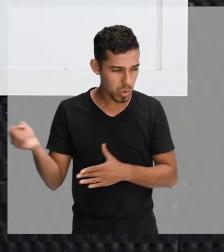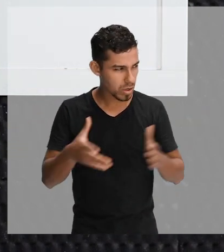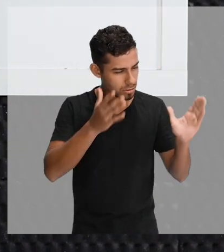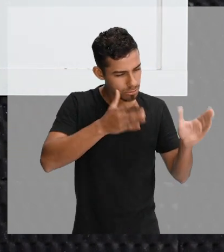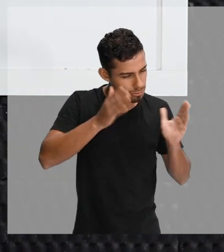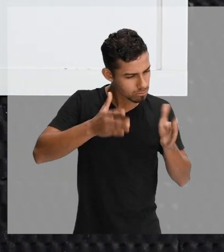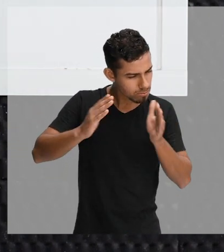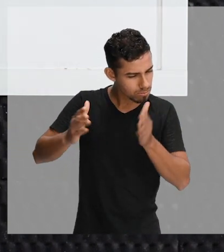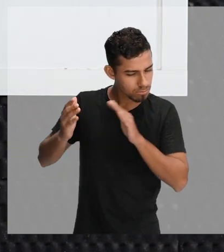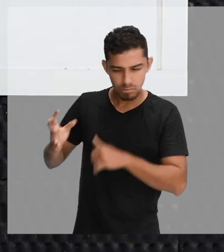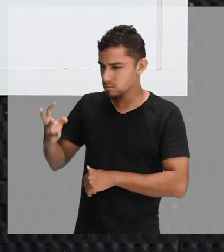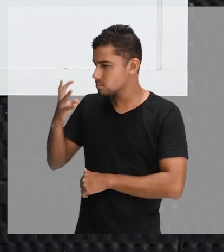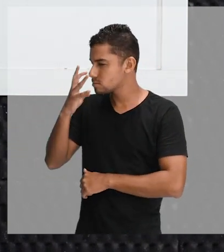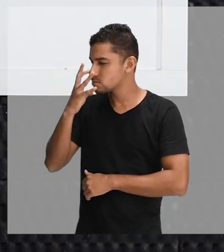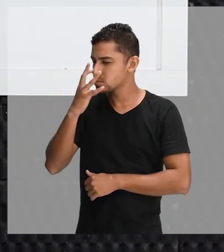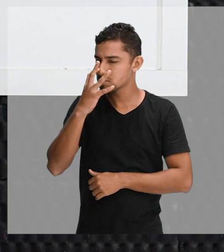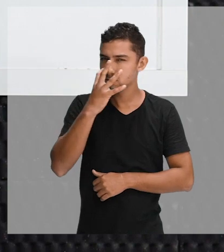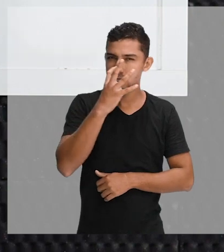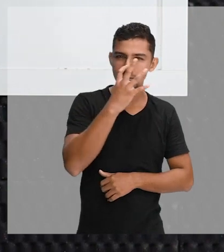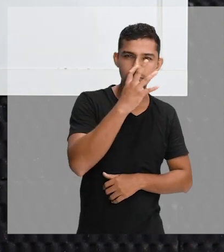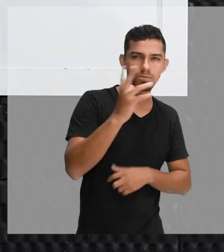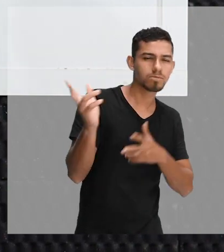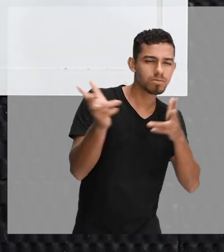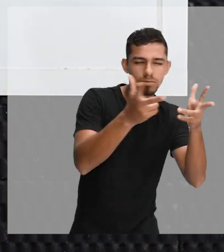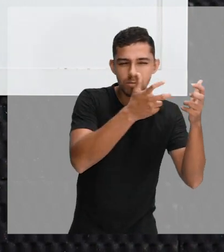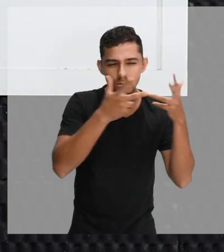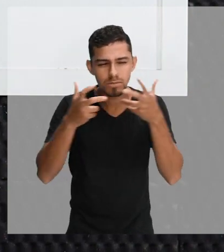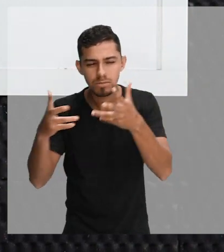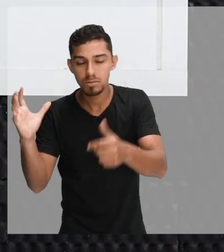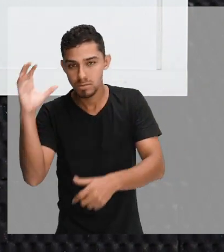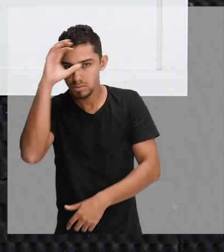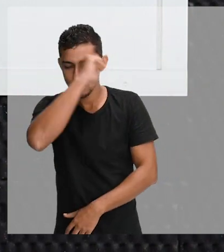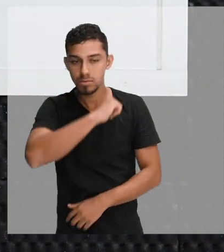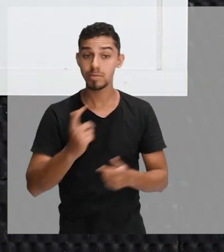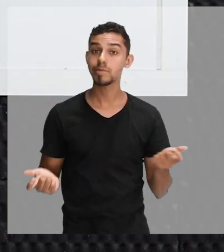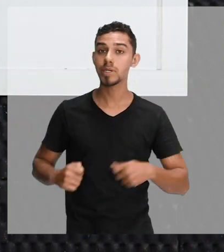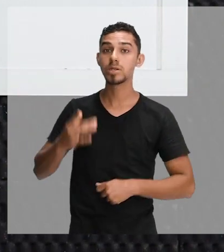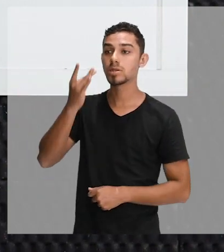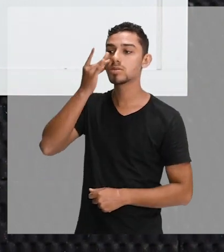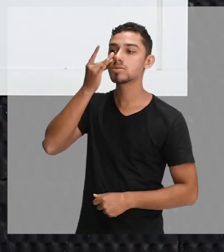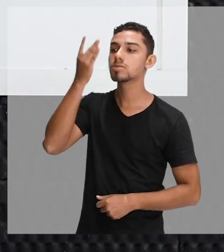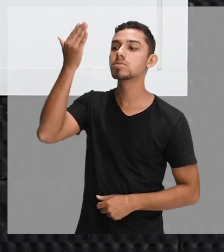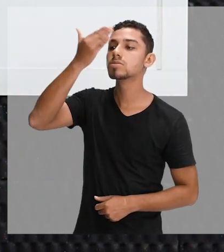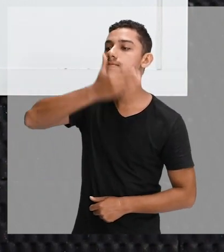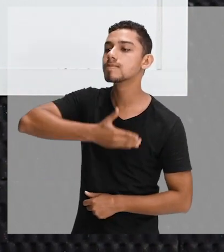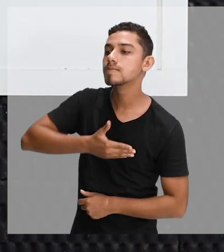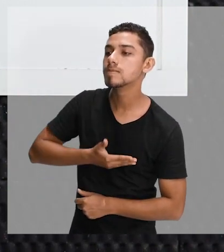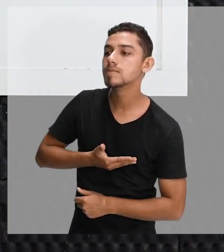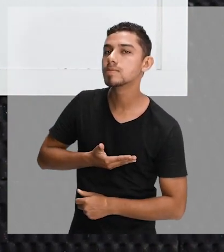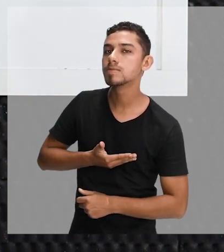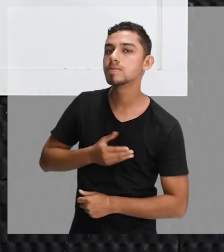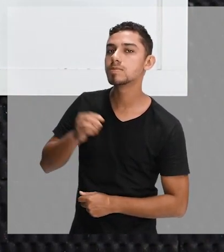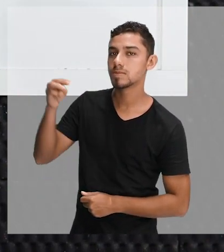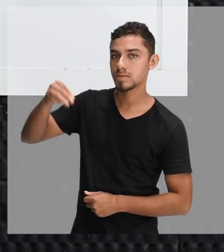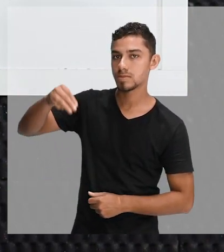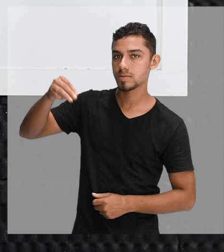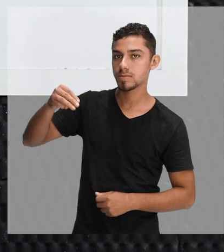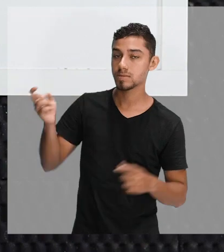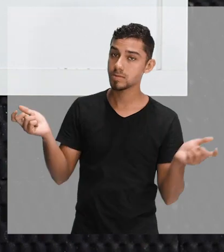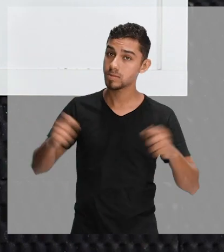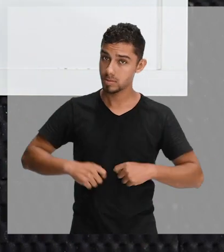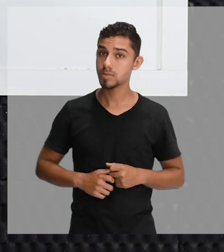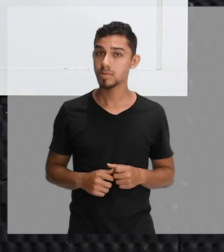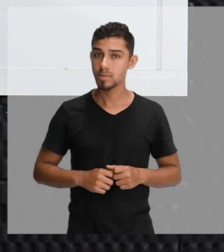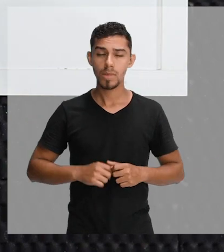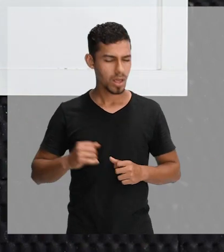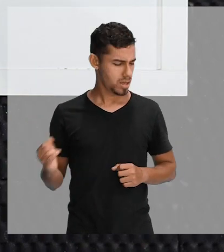de observação. Eu preciso de uma demonstração matemática. E olha só, a demonstração matemática